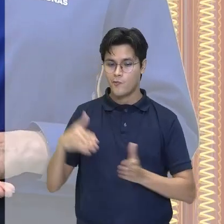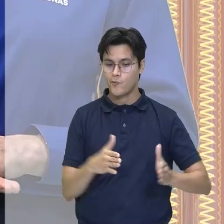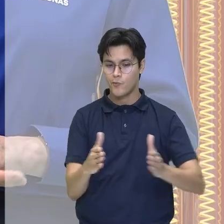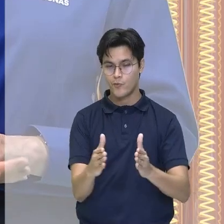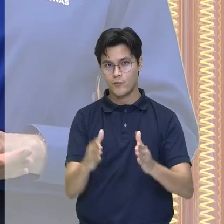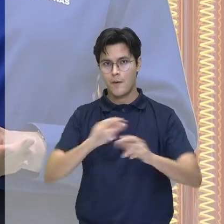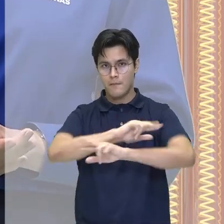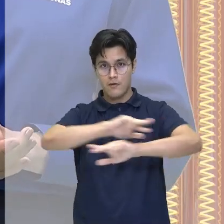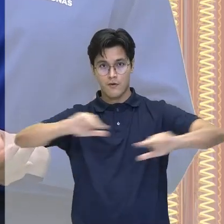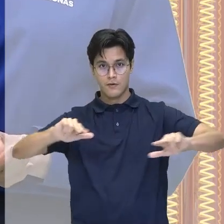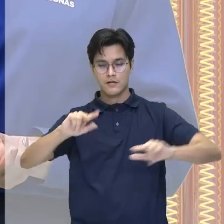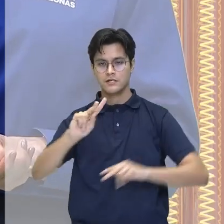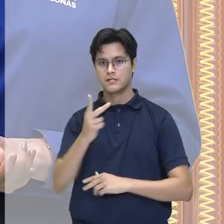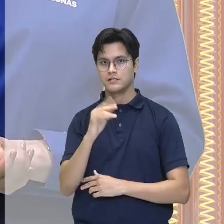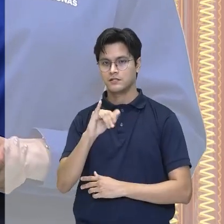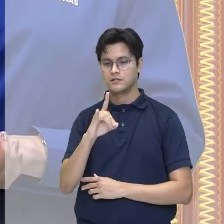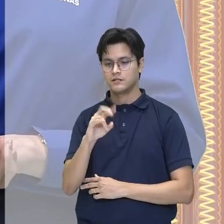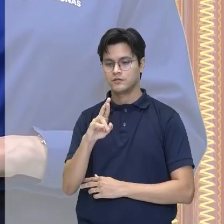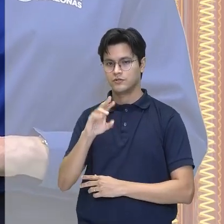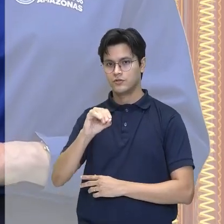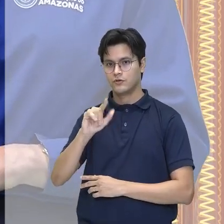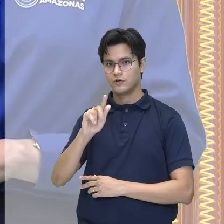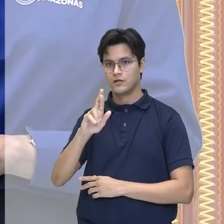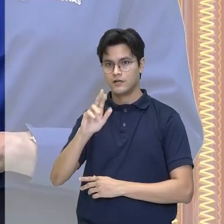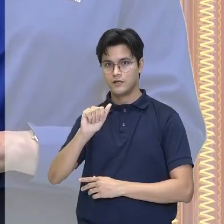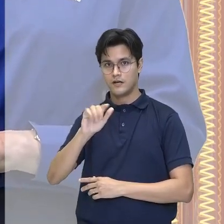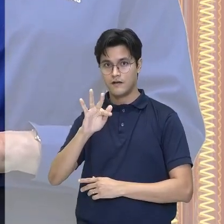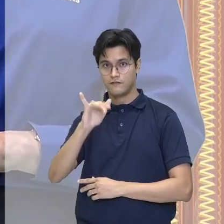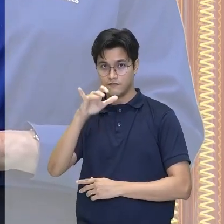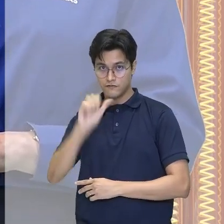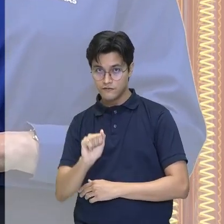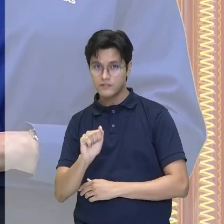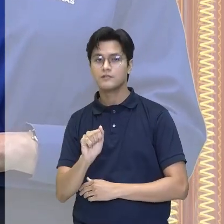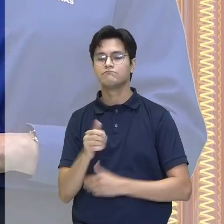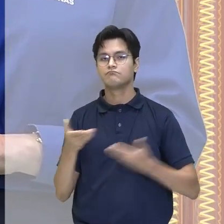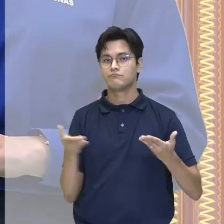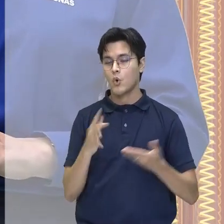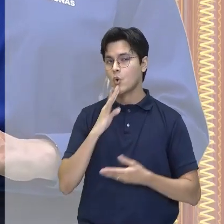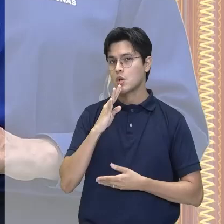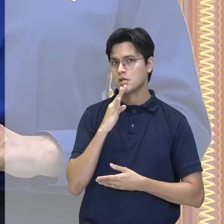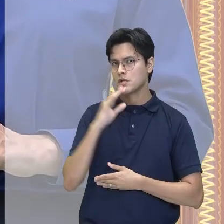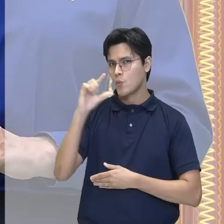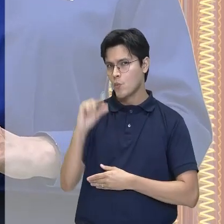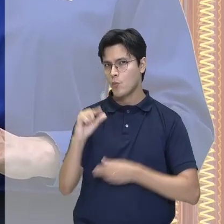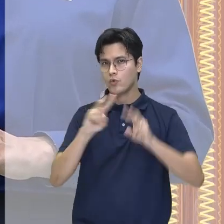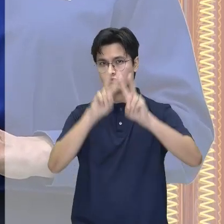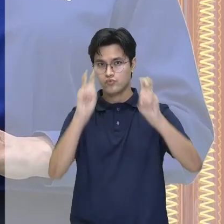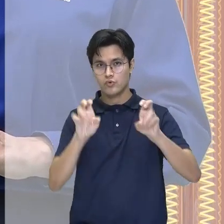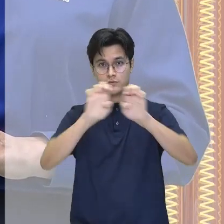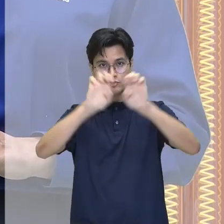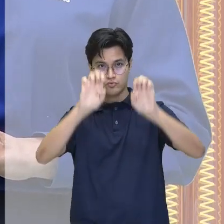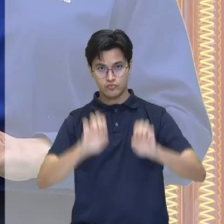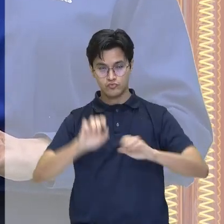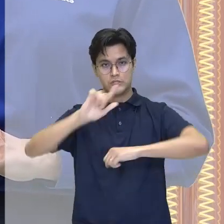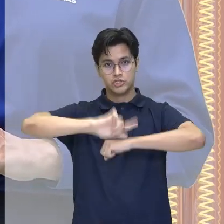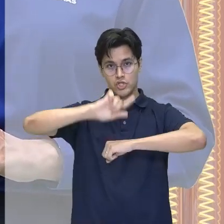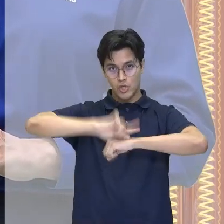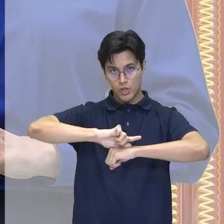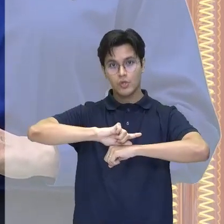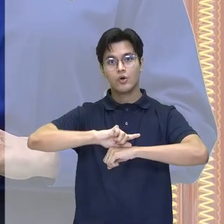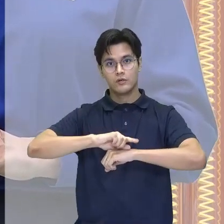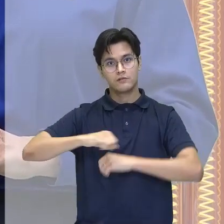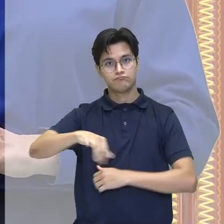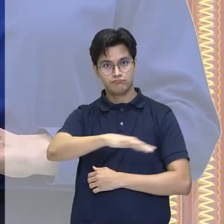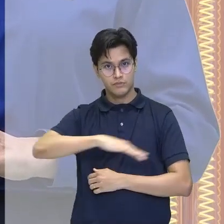estruturas geológicas que formam o território brasileiro. Então, nós temos algumas imagens para a gente já perceber, né, um